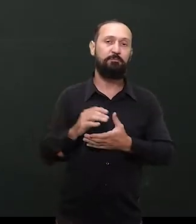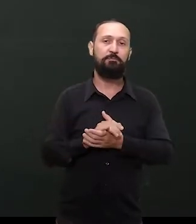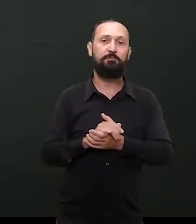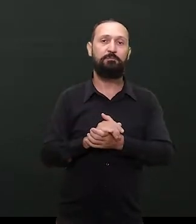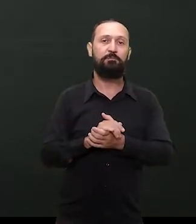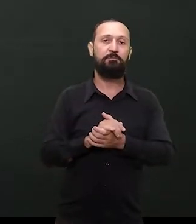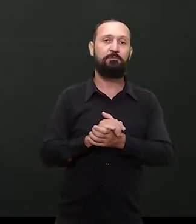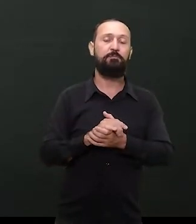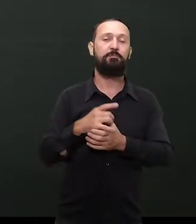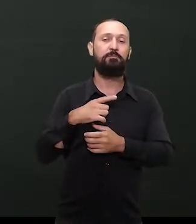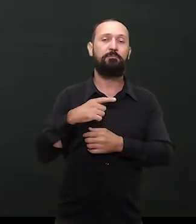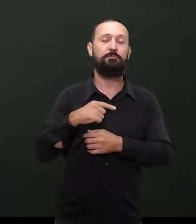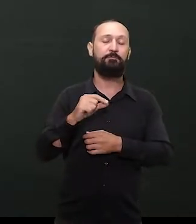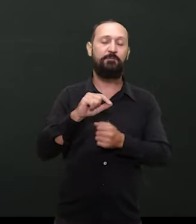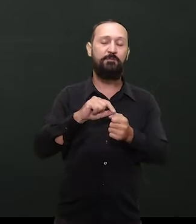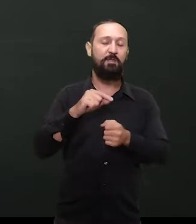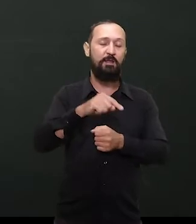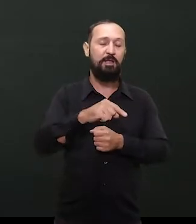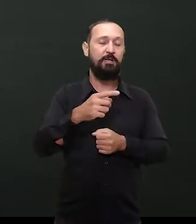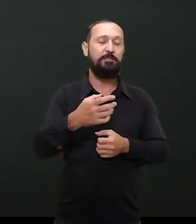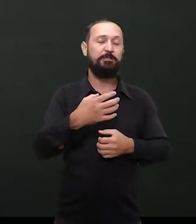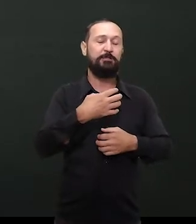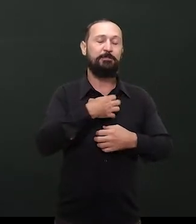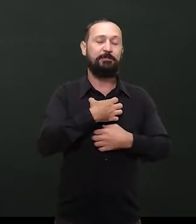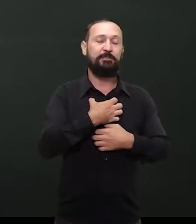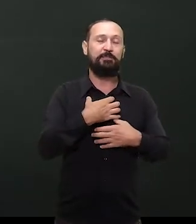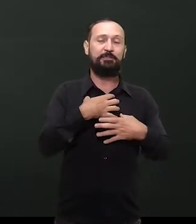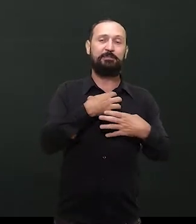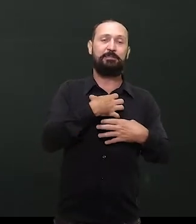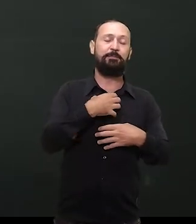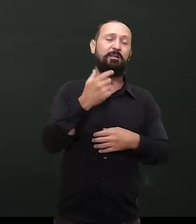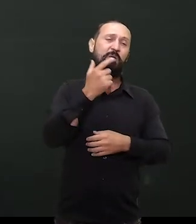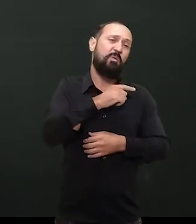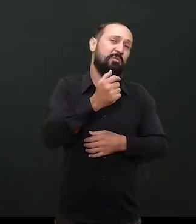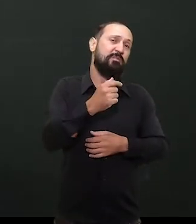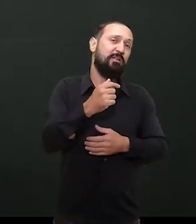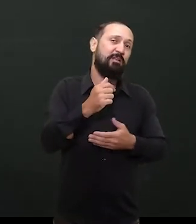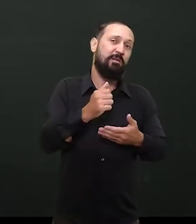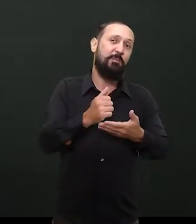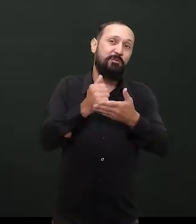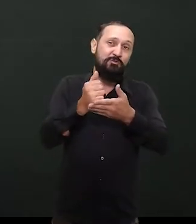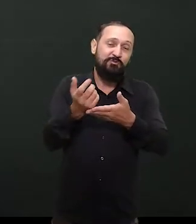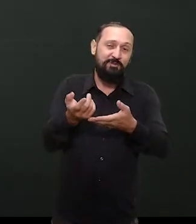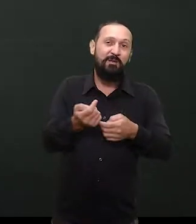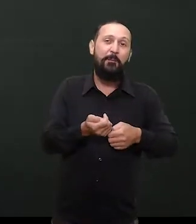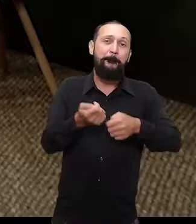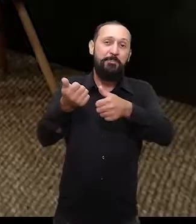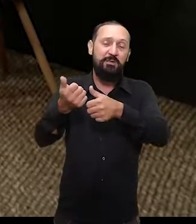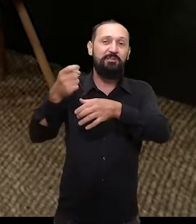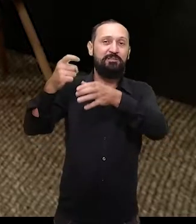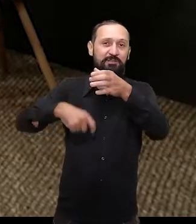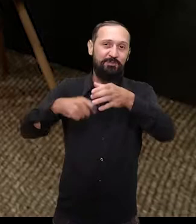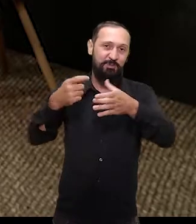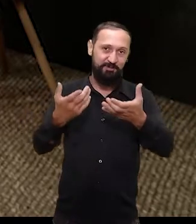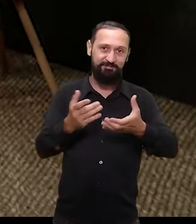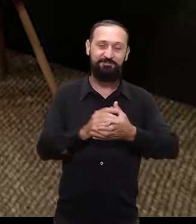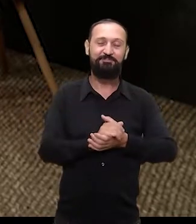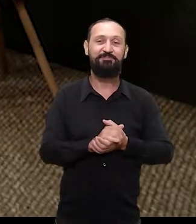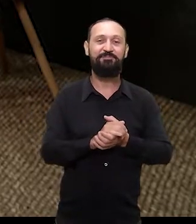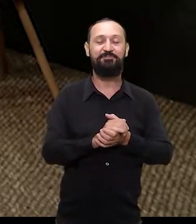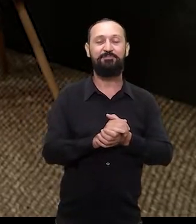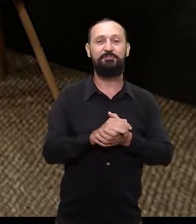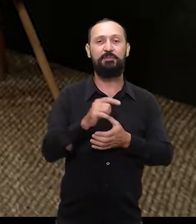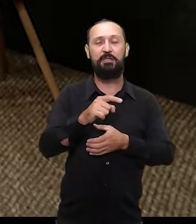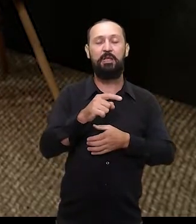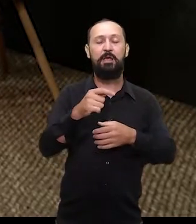posição para constrangê-la a fim de obter algum favorecimento sexual ou favorecimento sexual